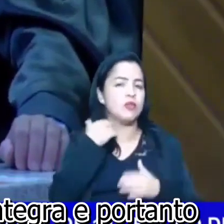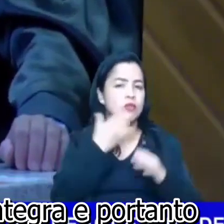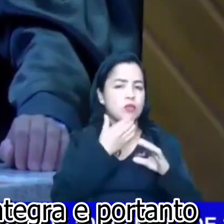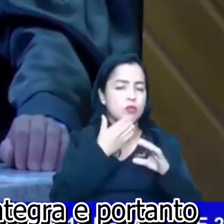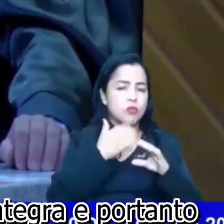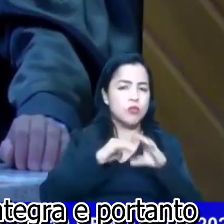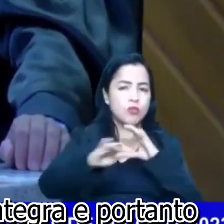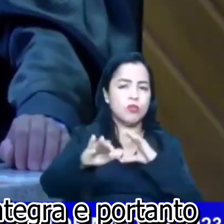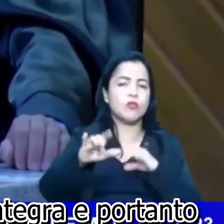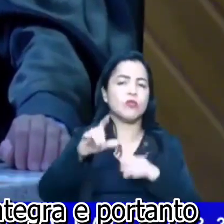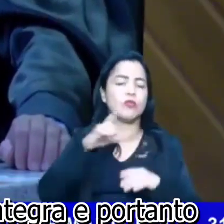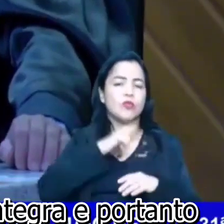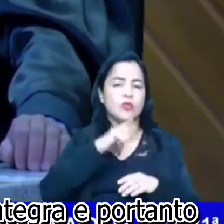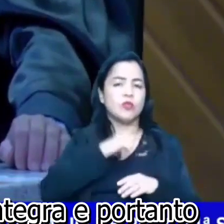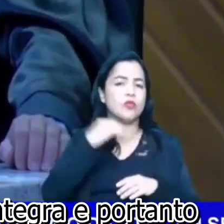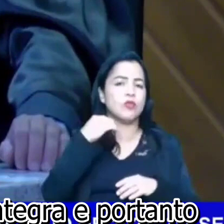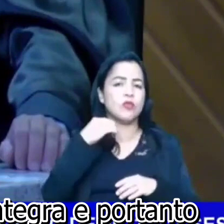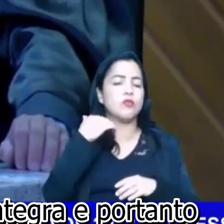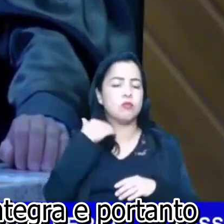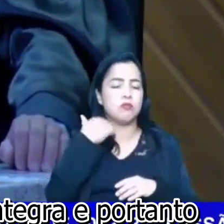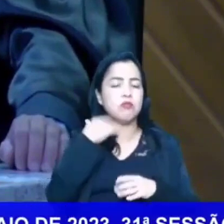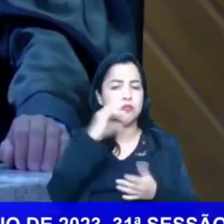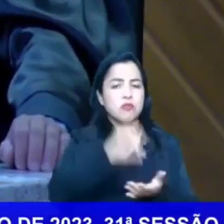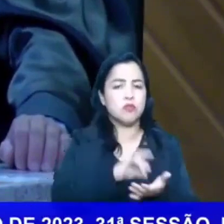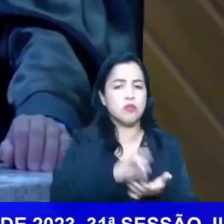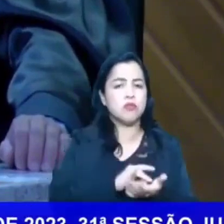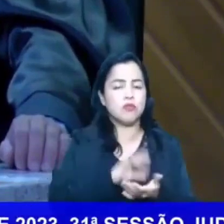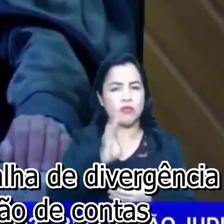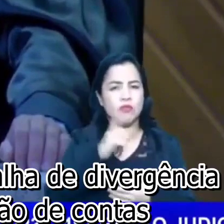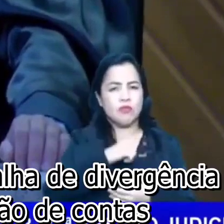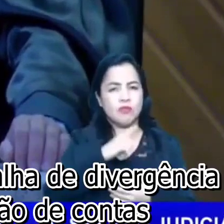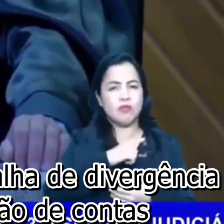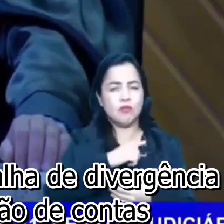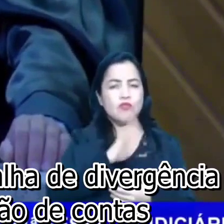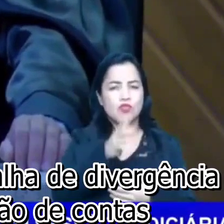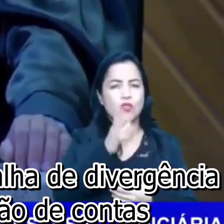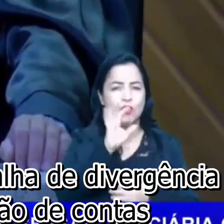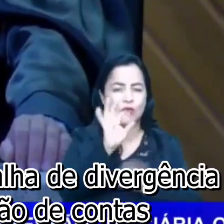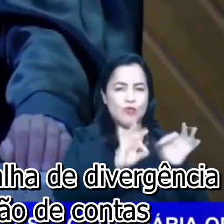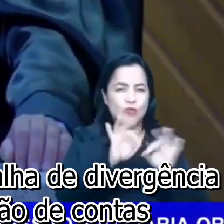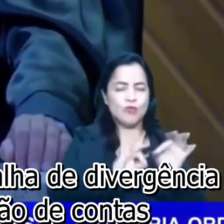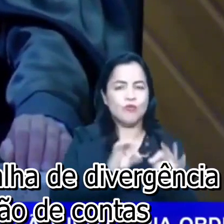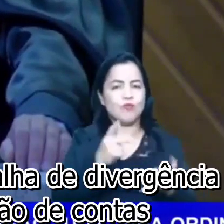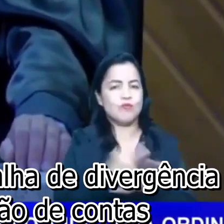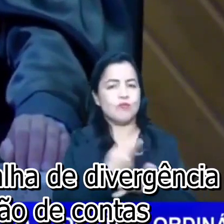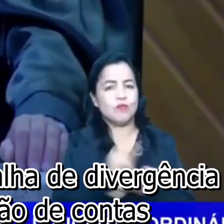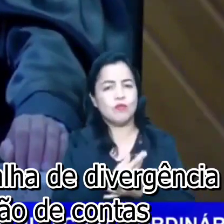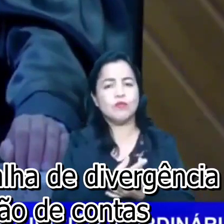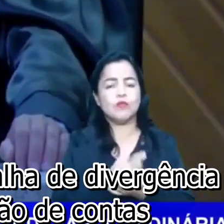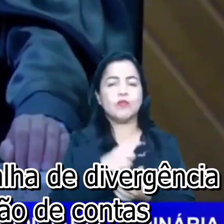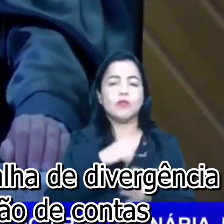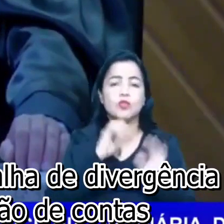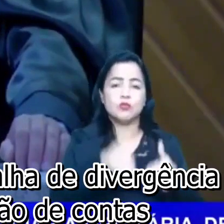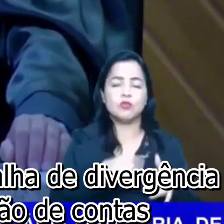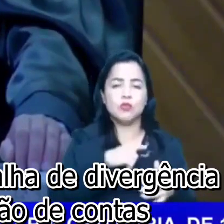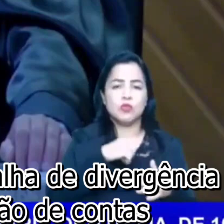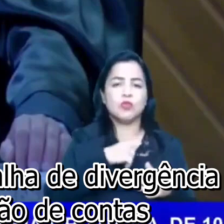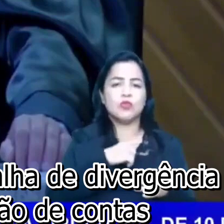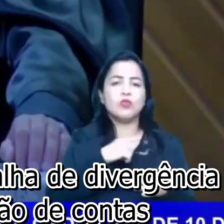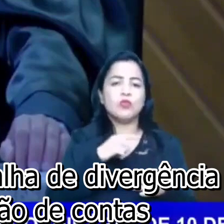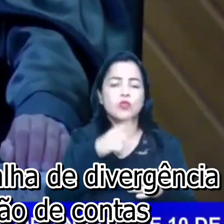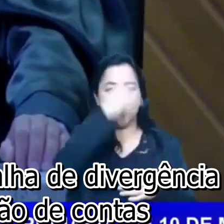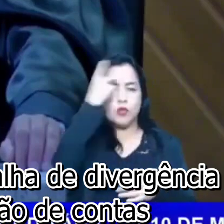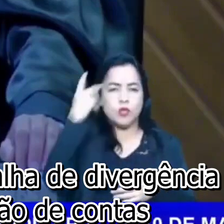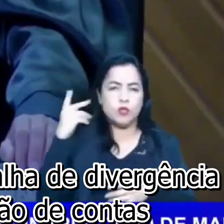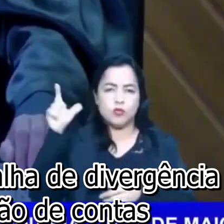os extratos eletrônicos na íntegra e, portanto, devidamente sanada tal irregularidade. Referente à falha de divergência entre os dados de